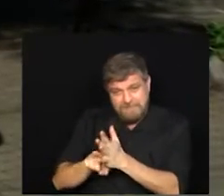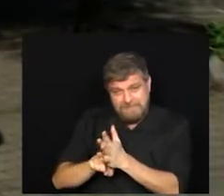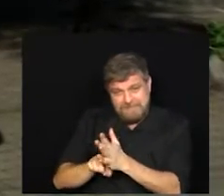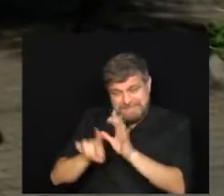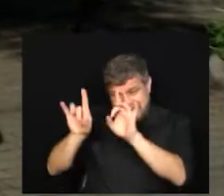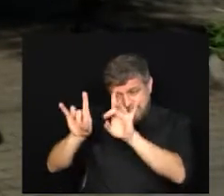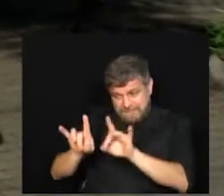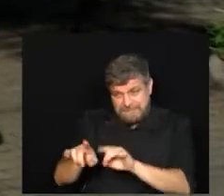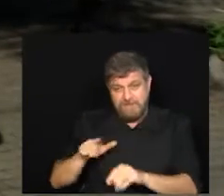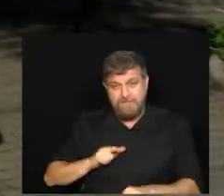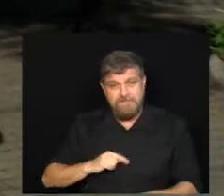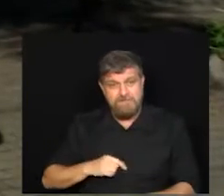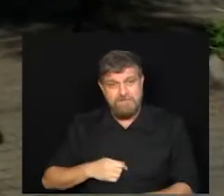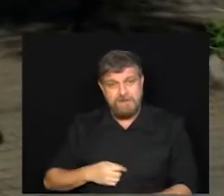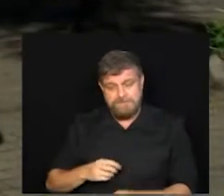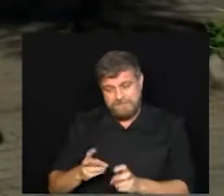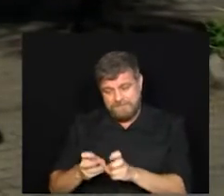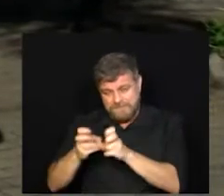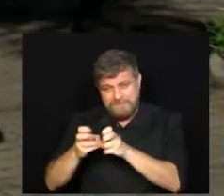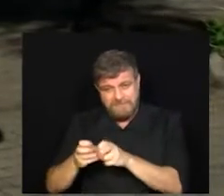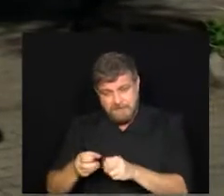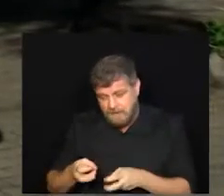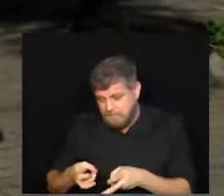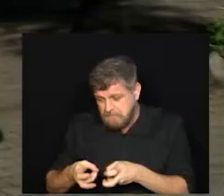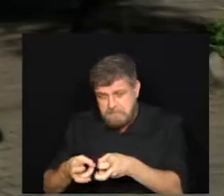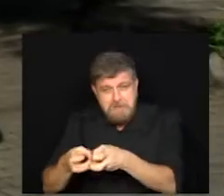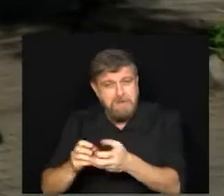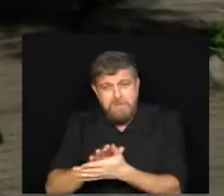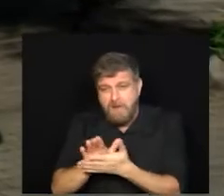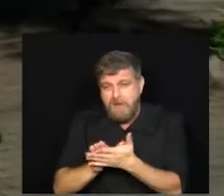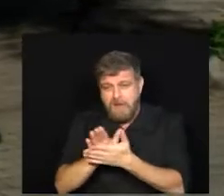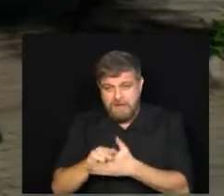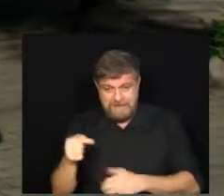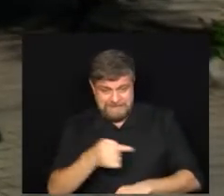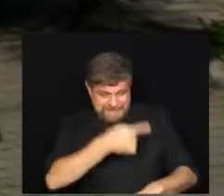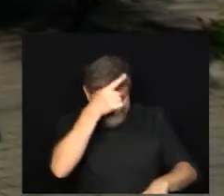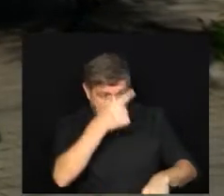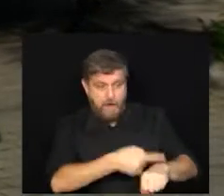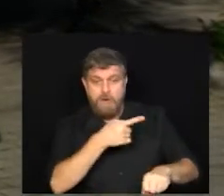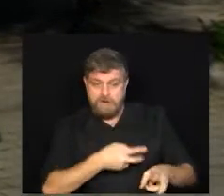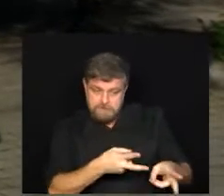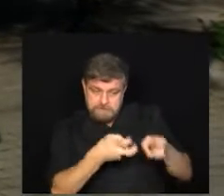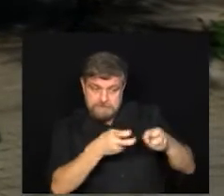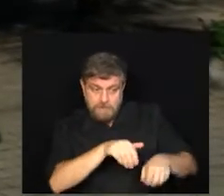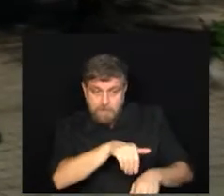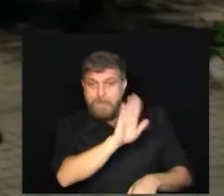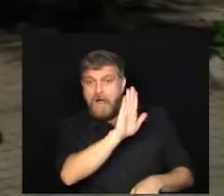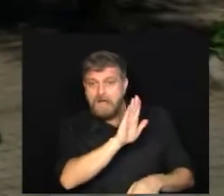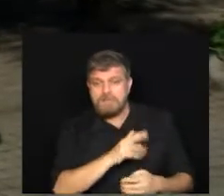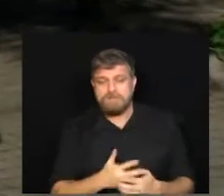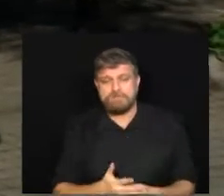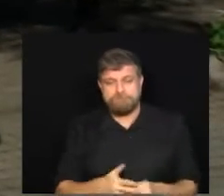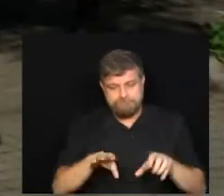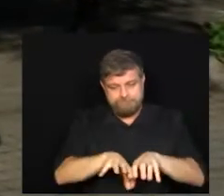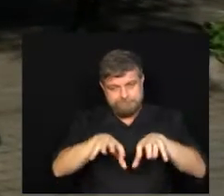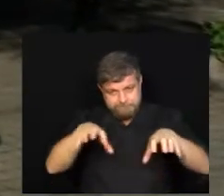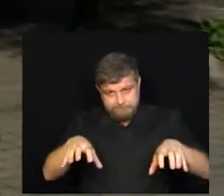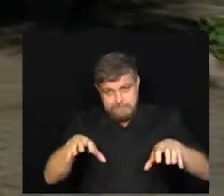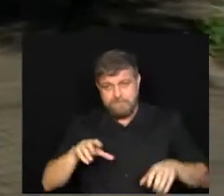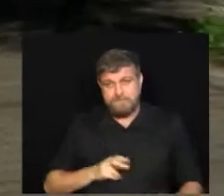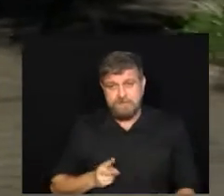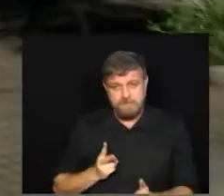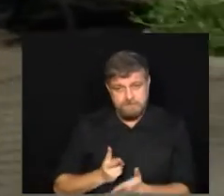leucemia crônica habitualmente causa pouco ou nenhum sintoma. As leucemias agudas são que causam mais sintomas. Por isso é tão importante a gente manter